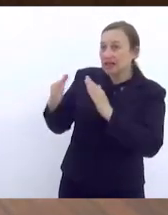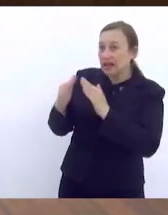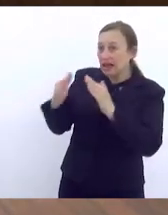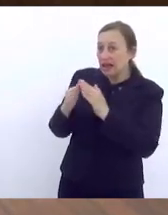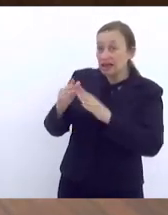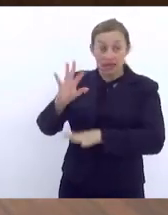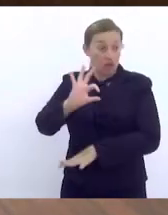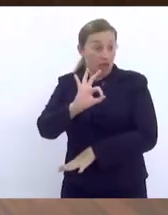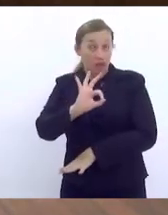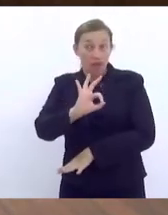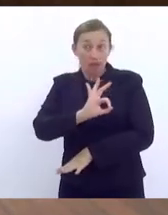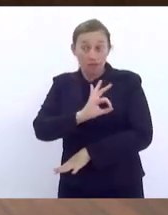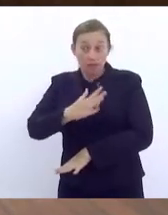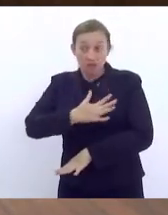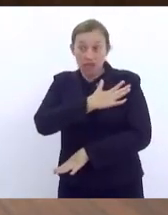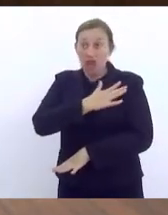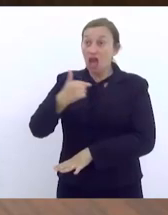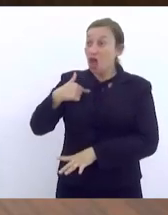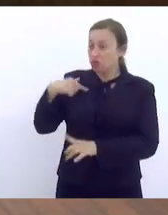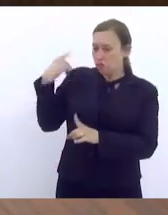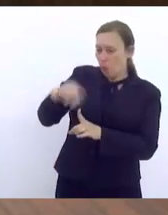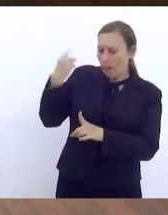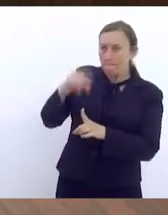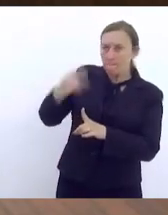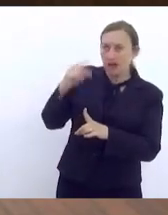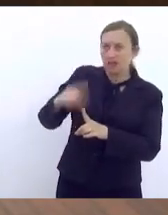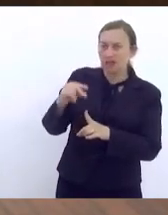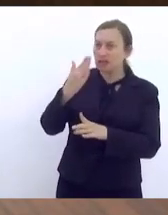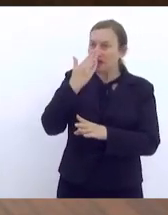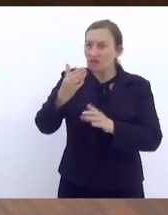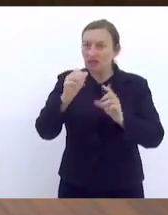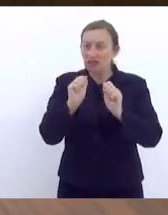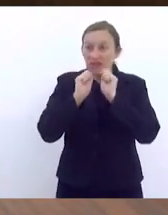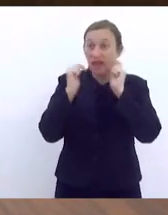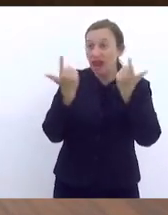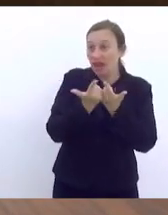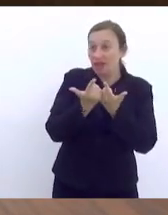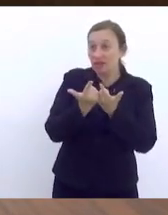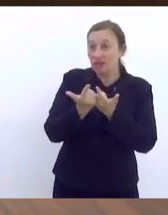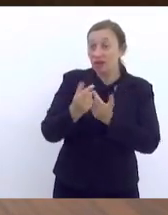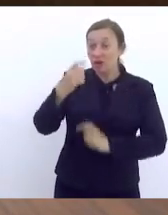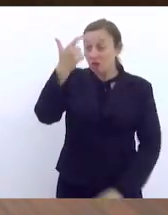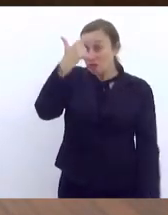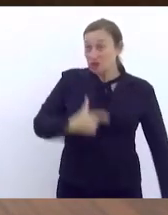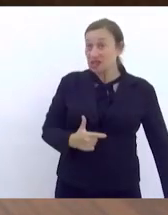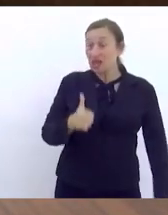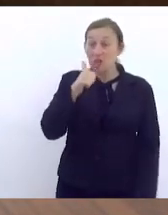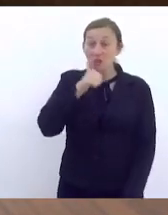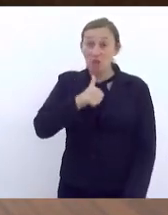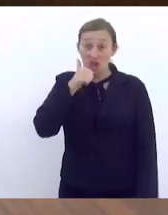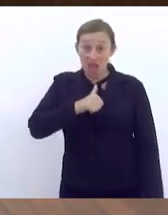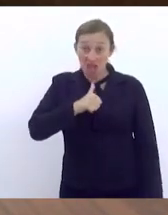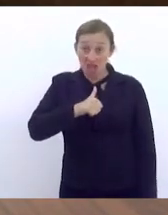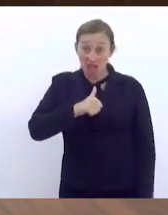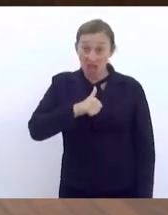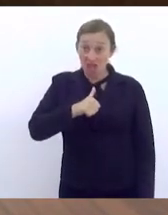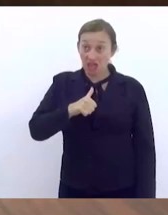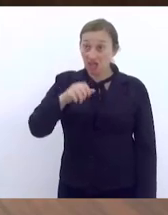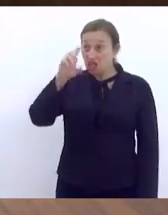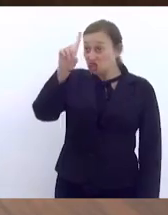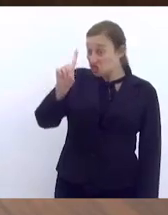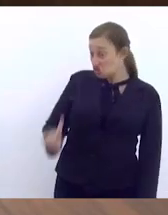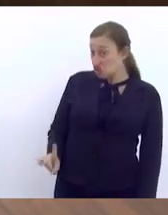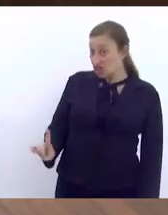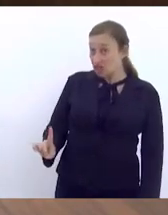PMs que surgiram eu tinha sido lixada na frente da alerj por ser mulher direita não teve mídia não vi